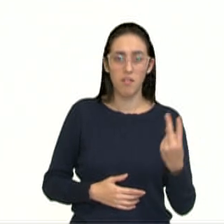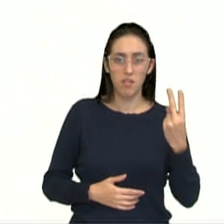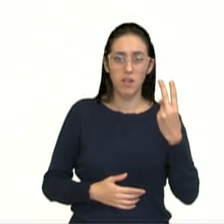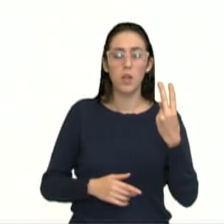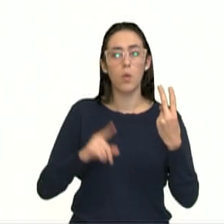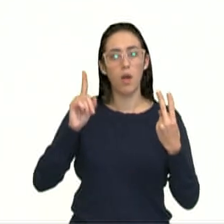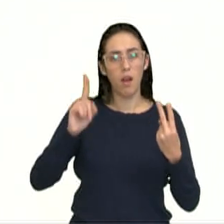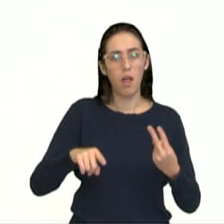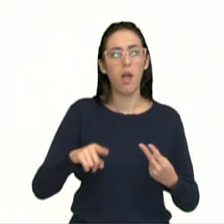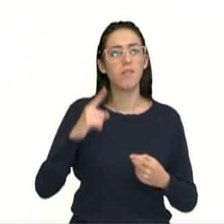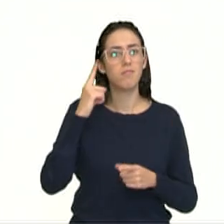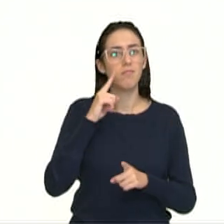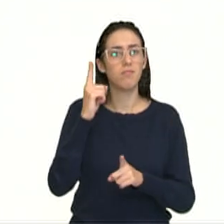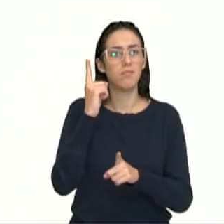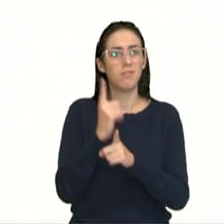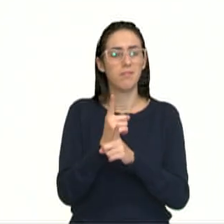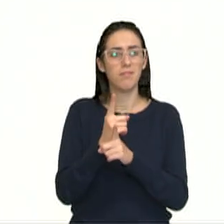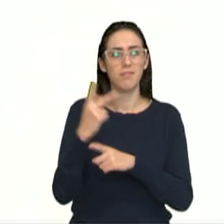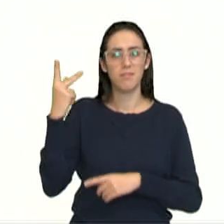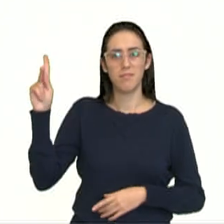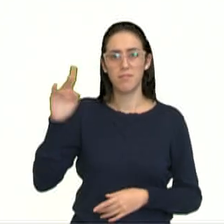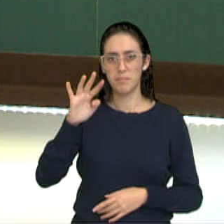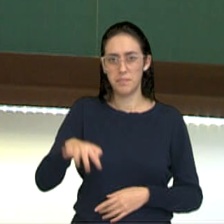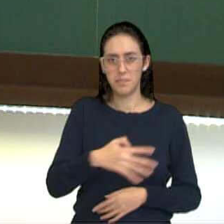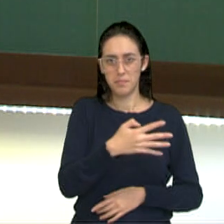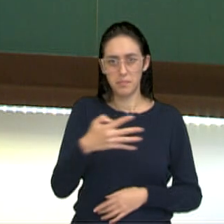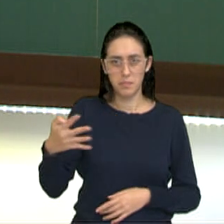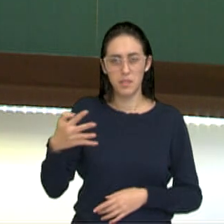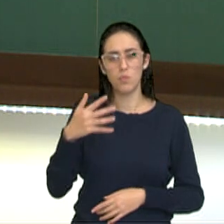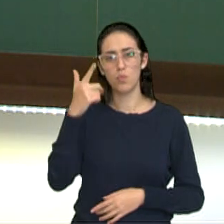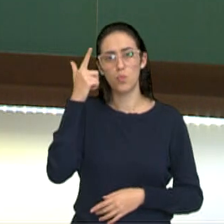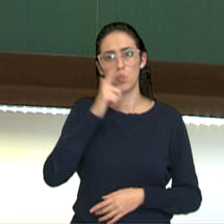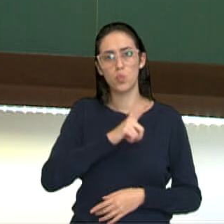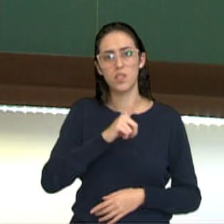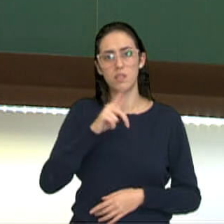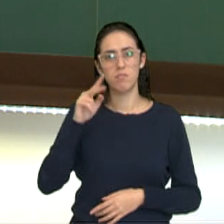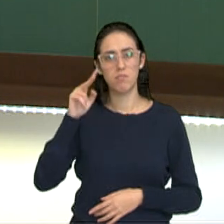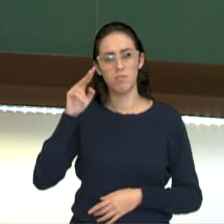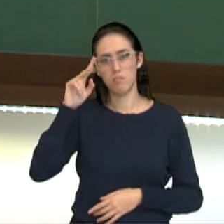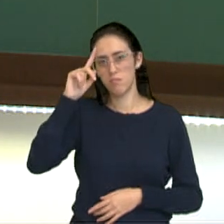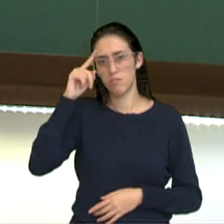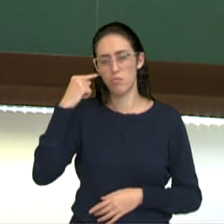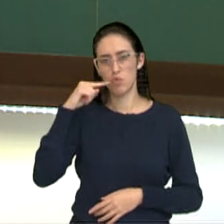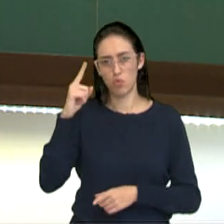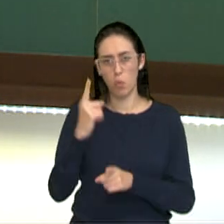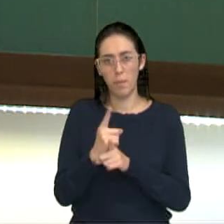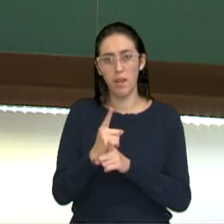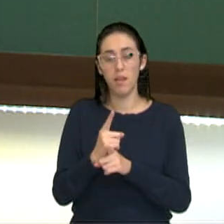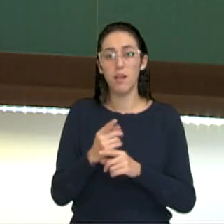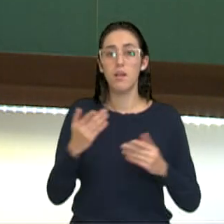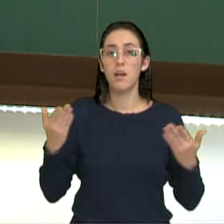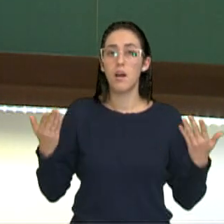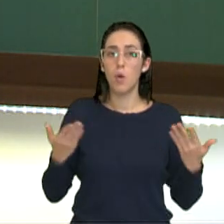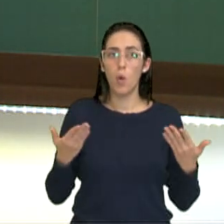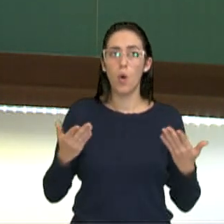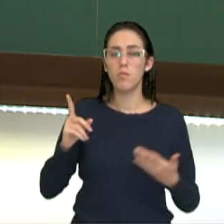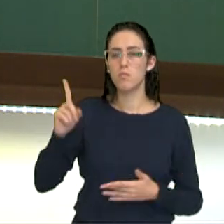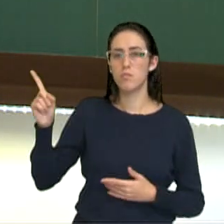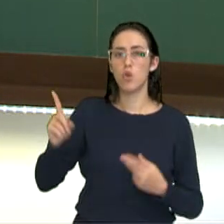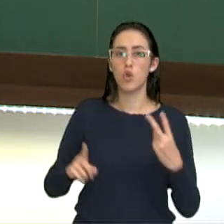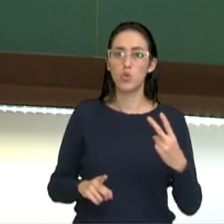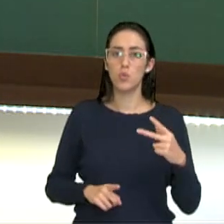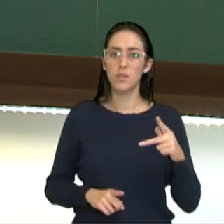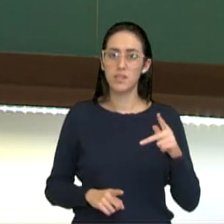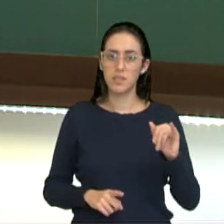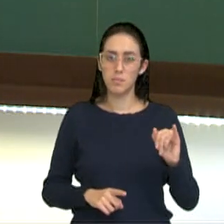que eu achei aqui na tabela, né? Através da resolução da função. E aqui, ó, no 2π e o